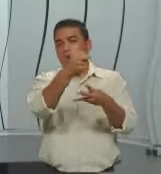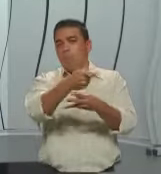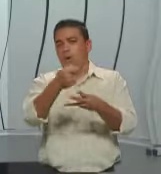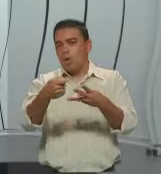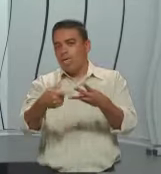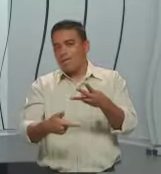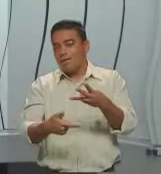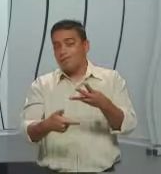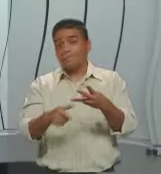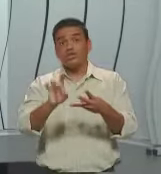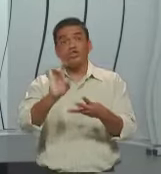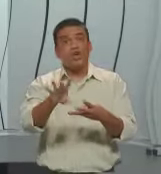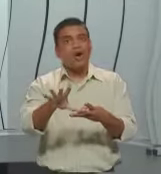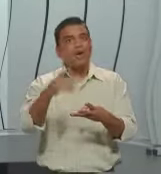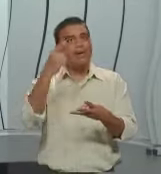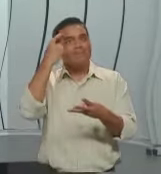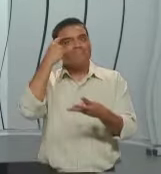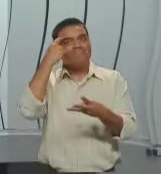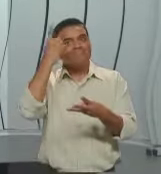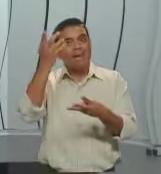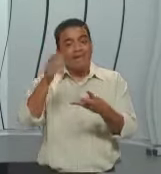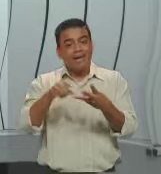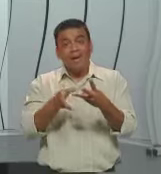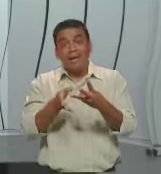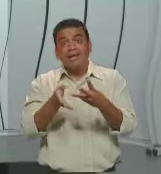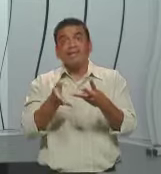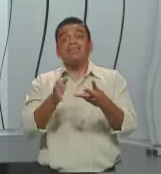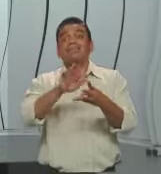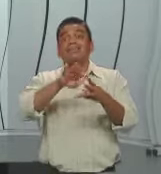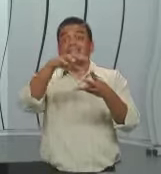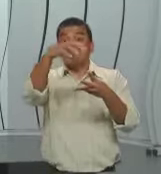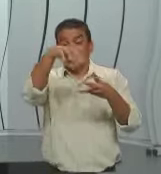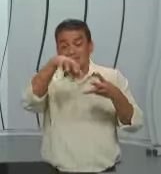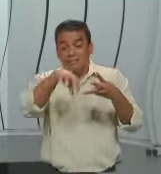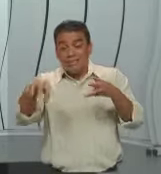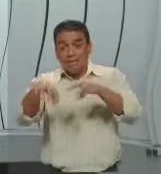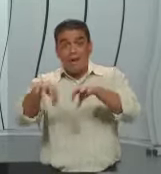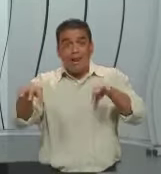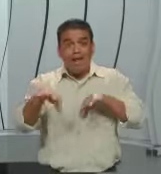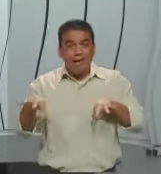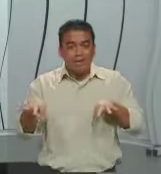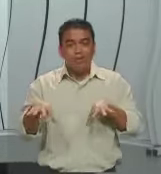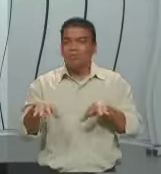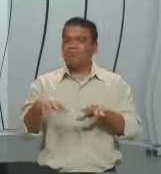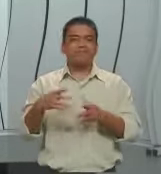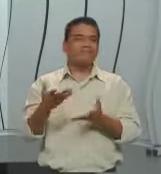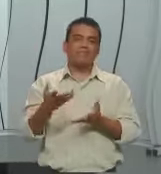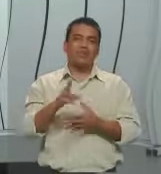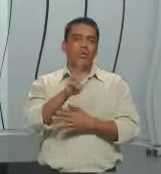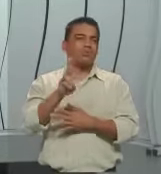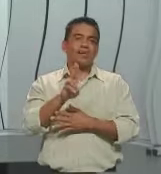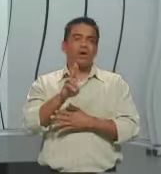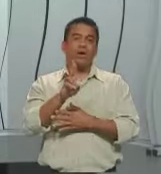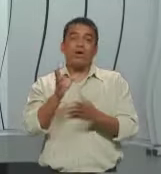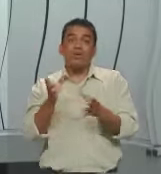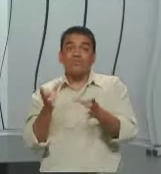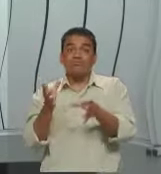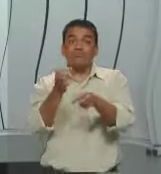que essa ideia de aparelhos separados caiu em desuso com um instrumento que junta todas